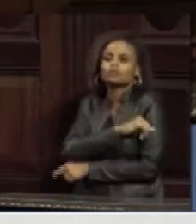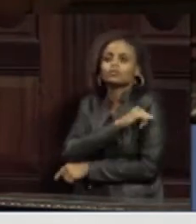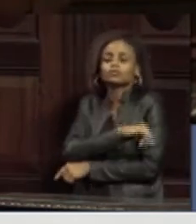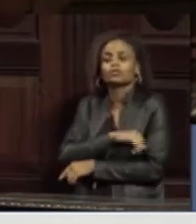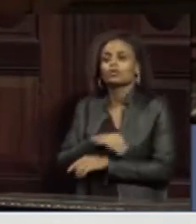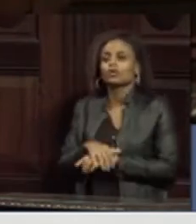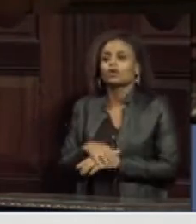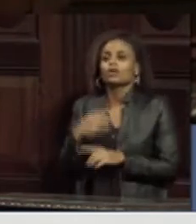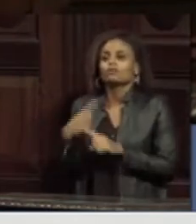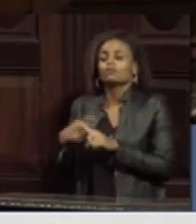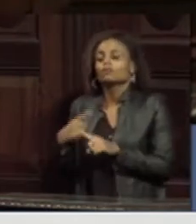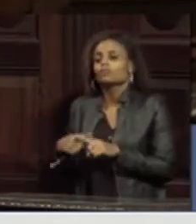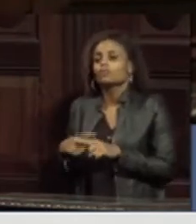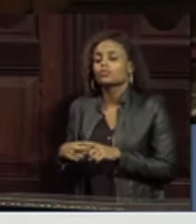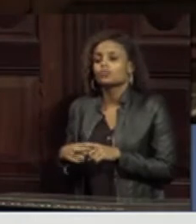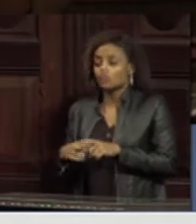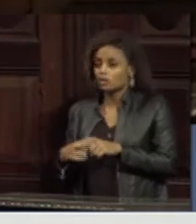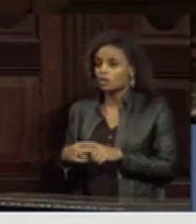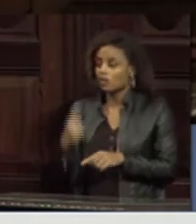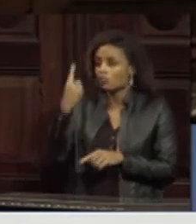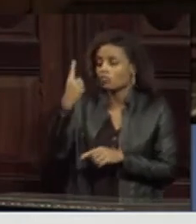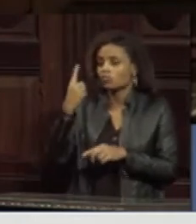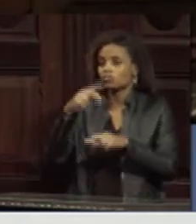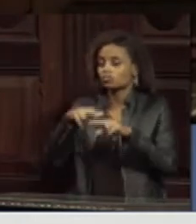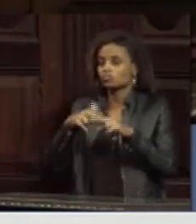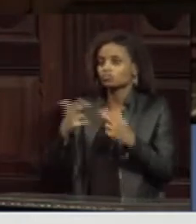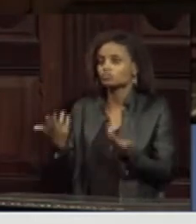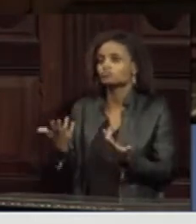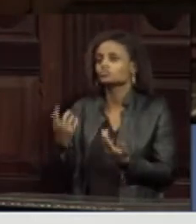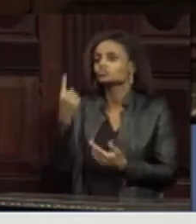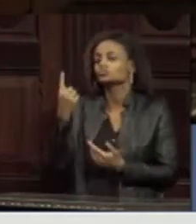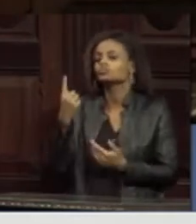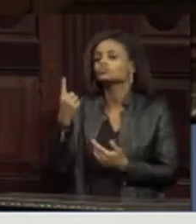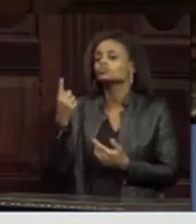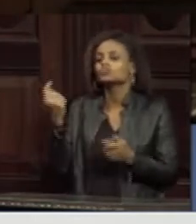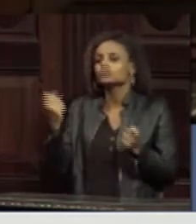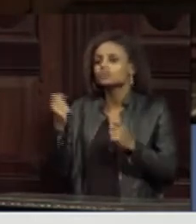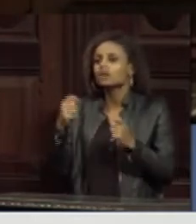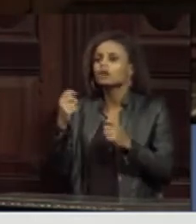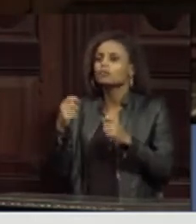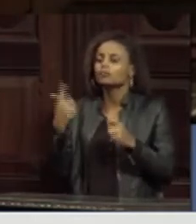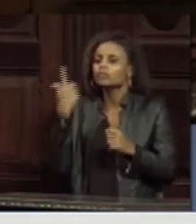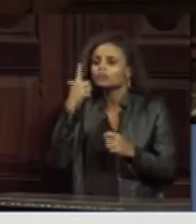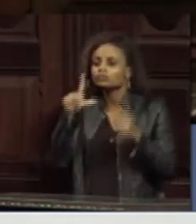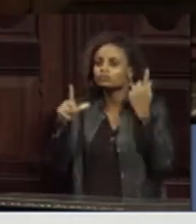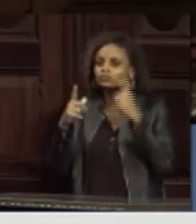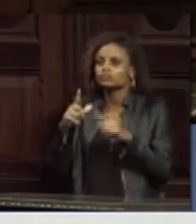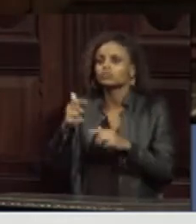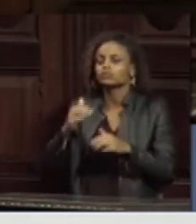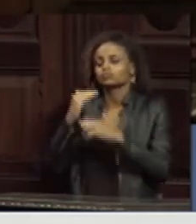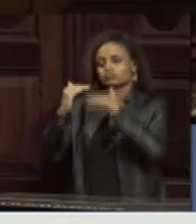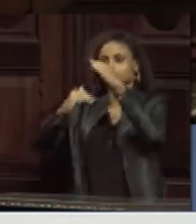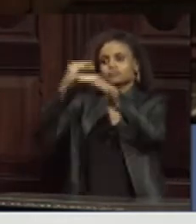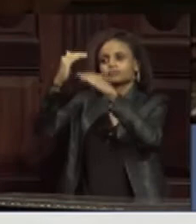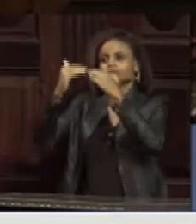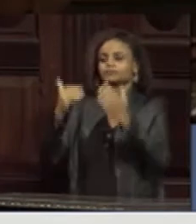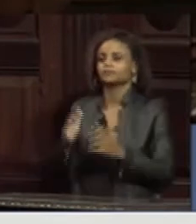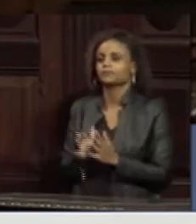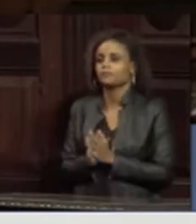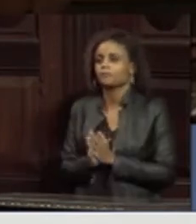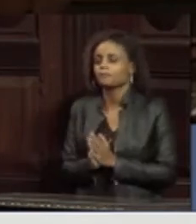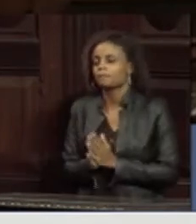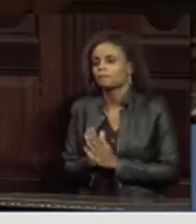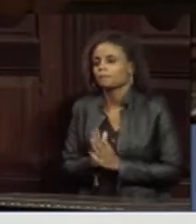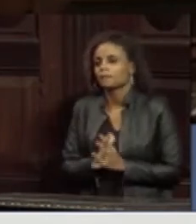nós poderemos ter êxito daqui para frente. E até me pergunto, deputado